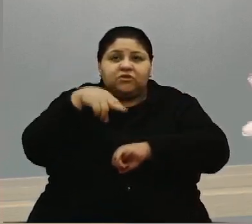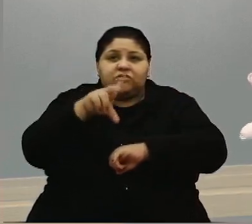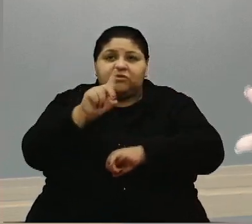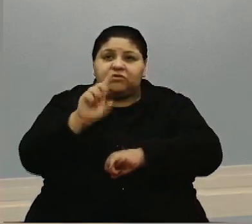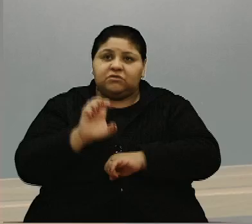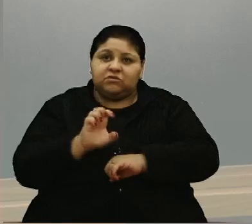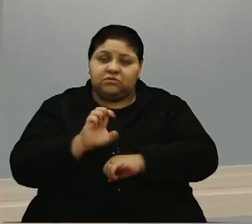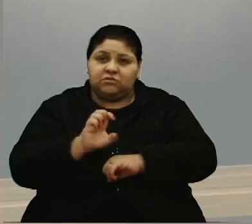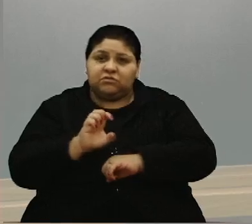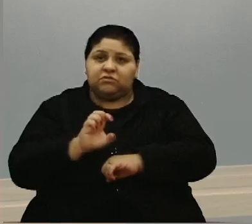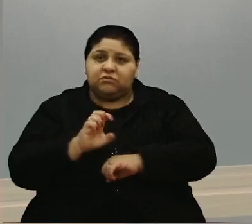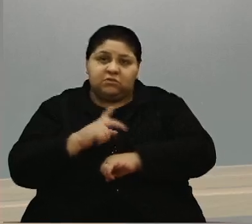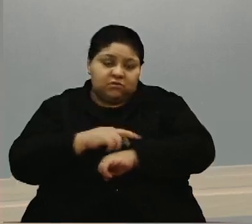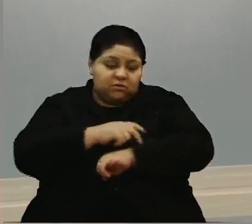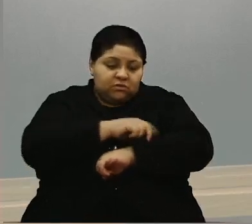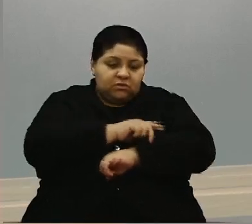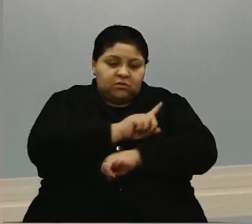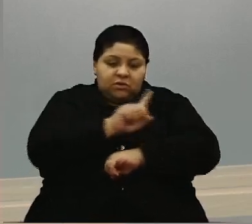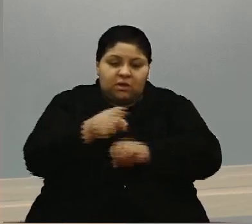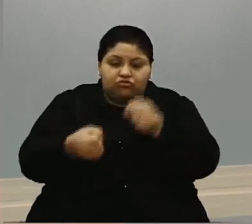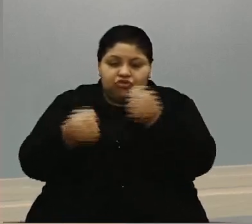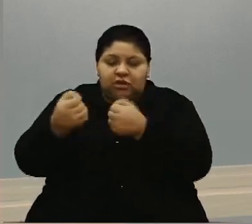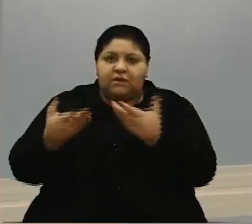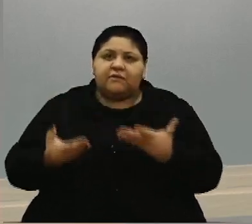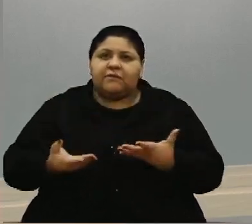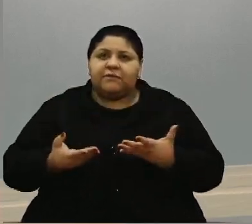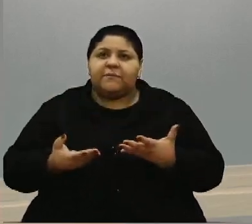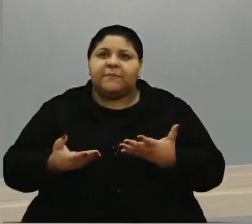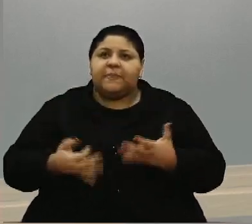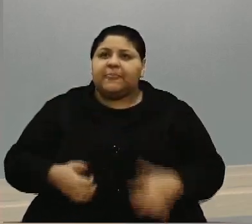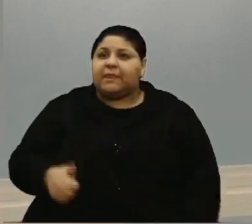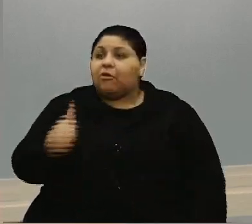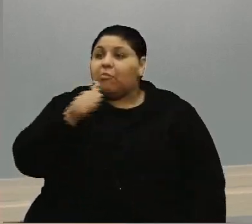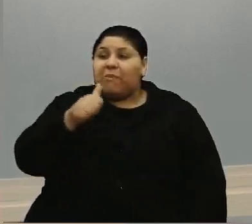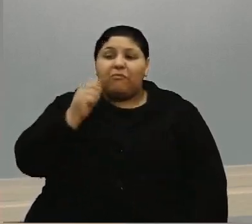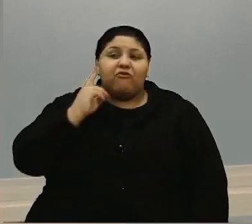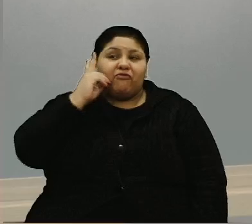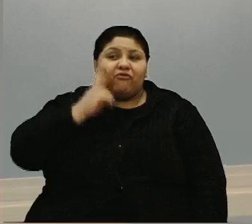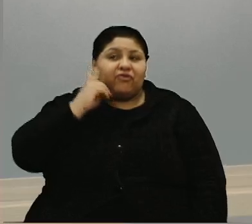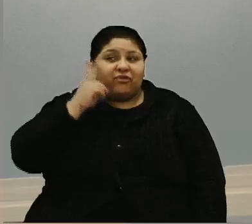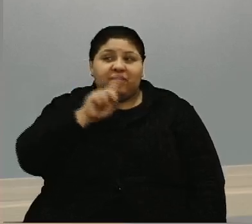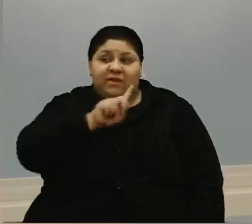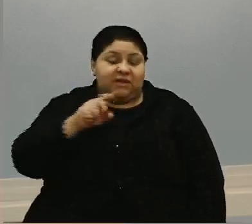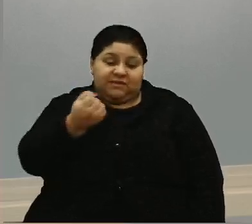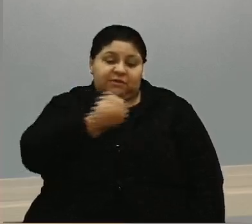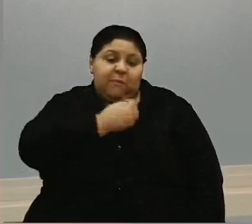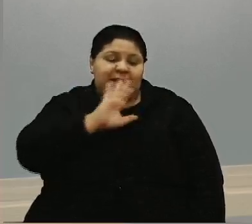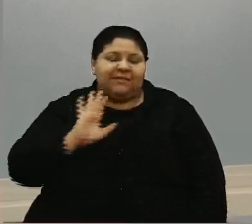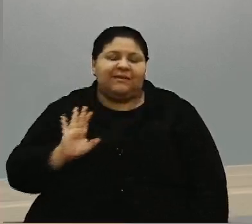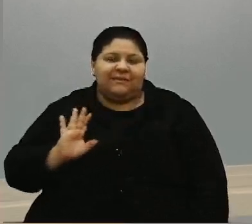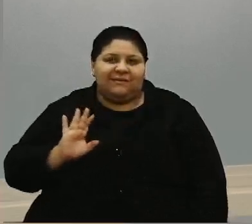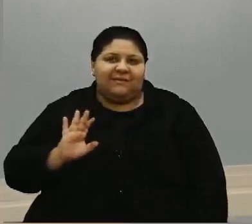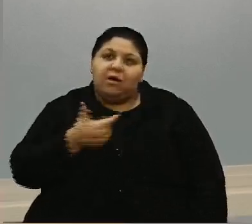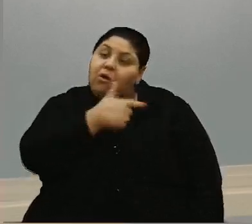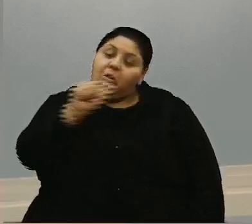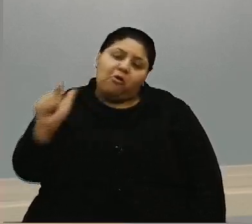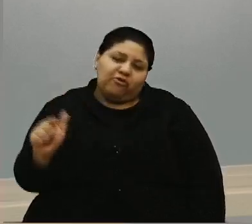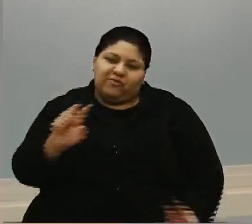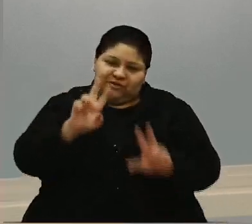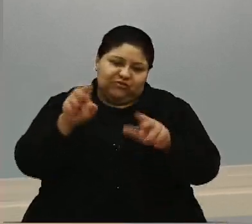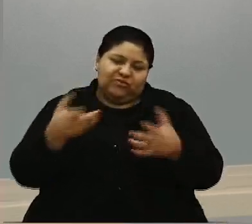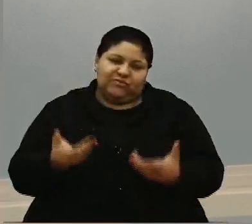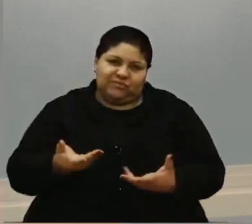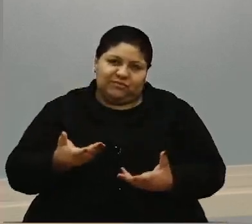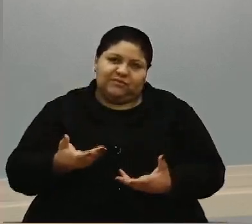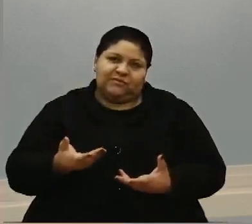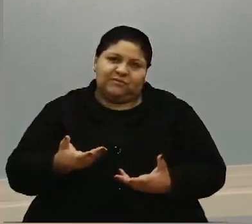Mas tu vai a pé? Não, de carro. De tanto que eu bebo vinho. Esses não matam, né? Mas aí é outro debate. Eu vou